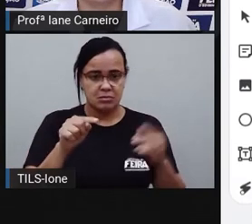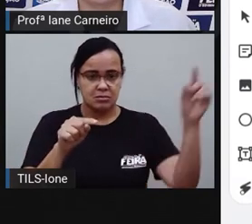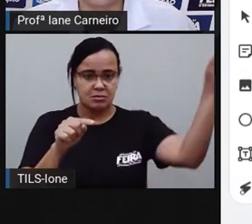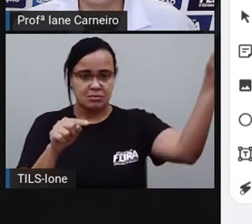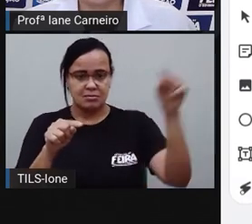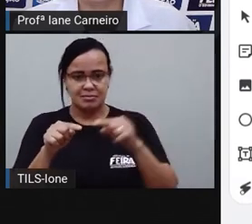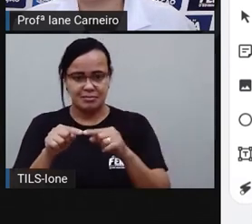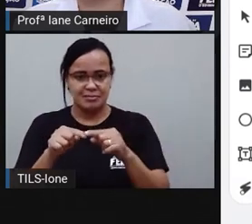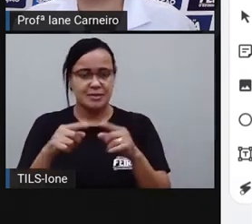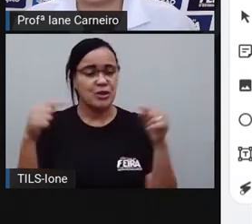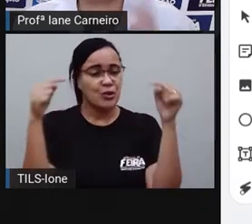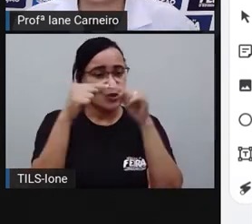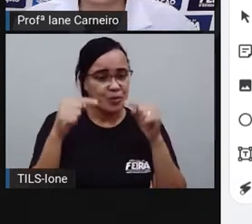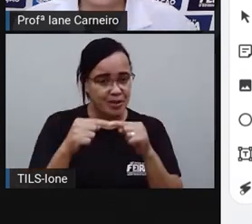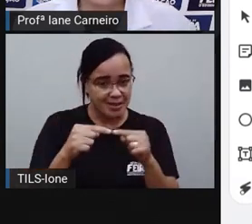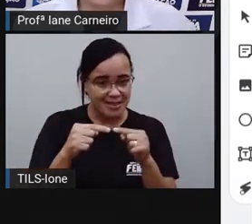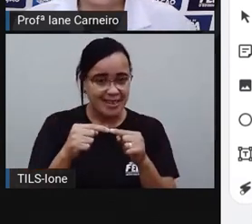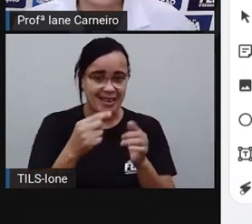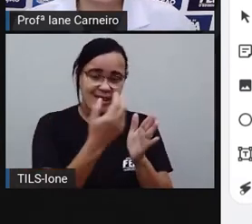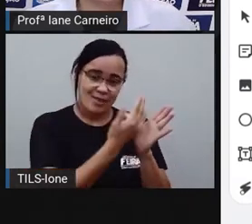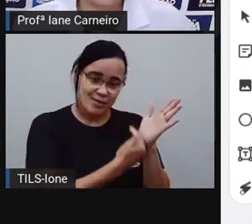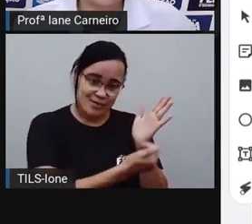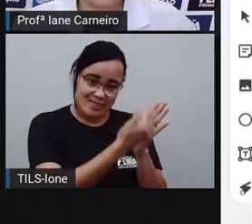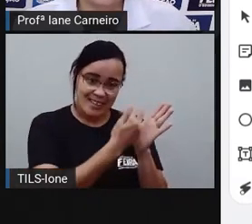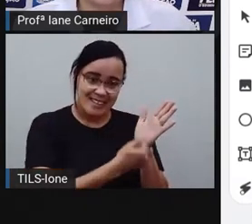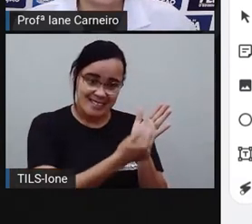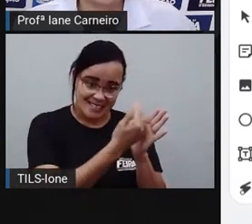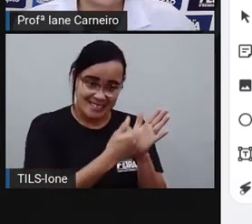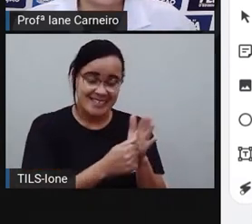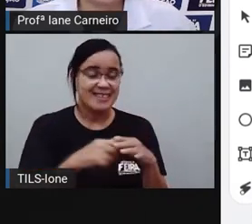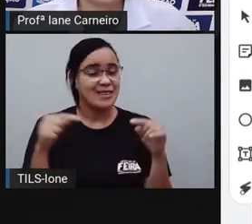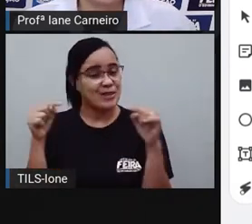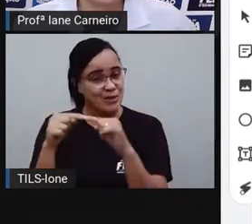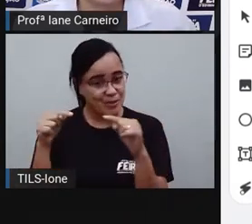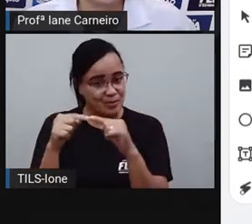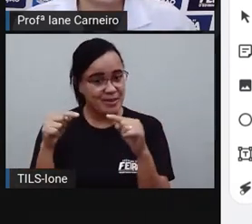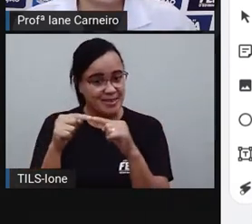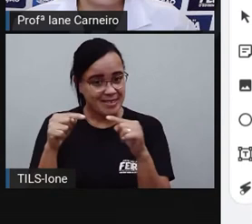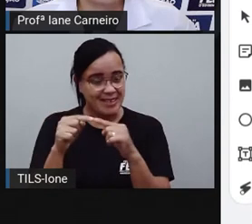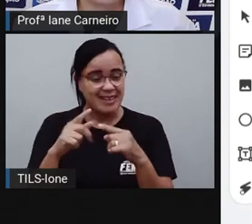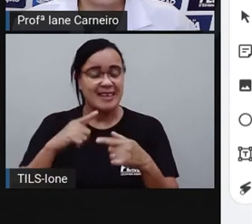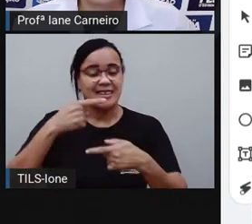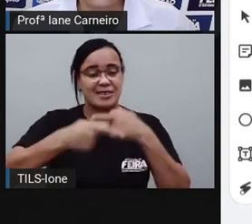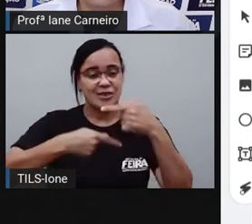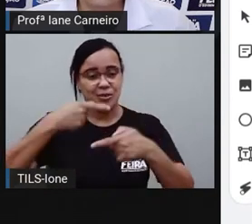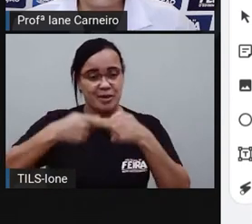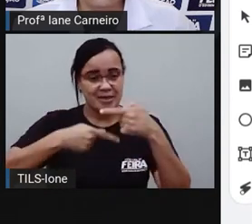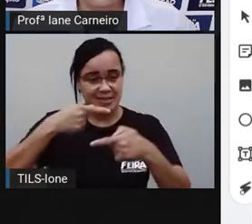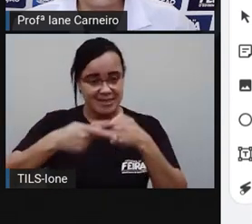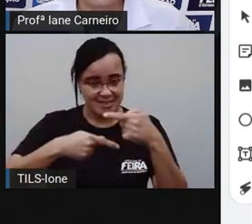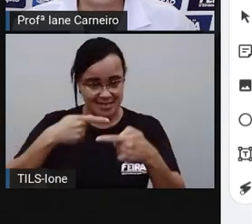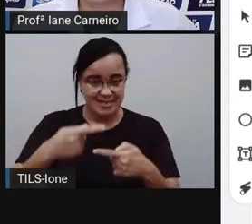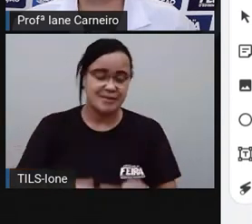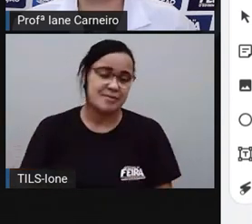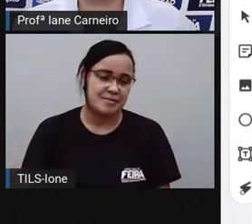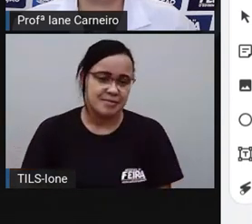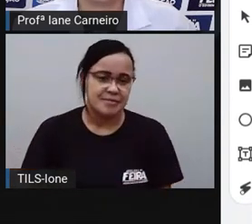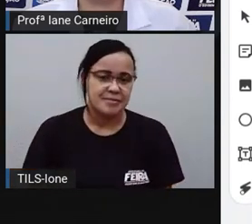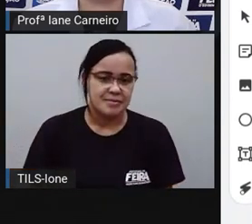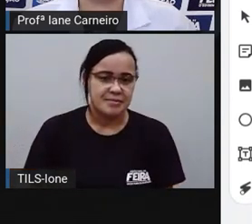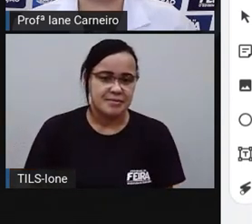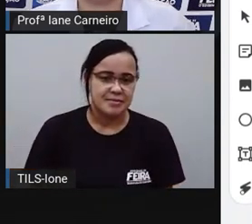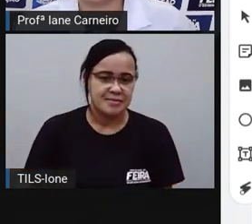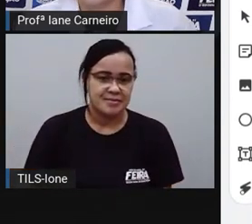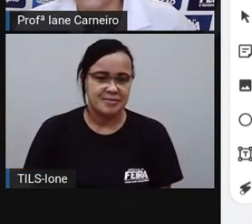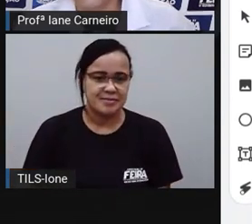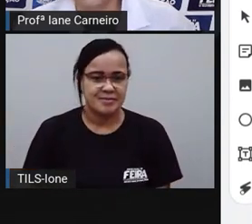os objetos, as figuras geométricas, tá certo? Então, vamos lá. Gostei da canetinha nova,